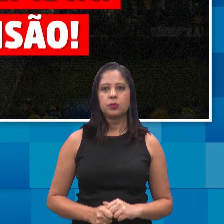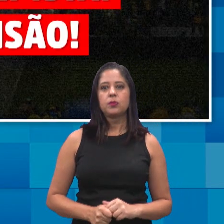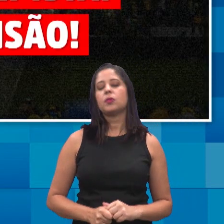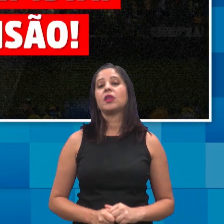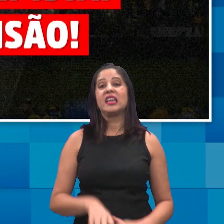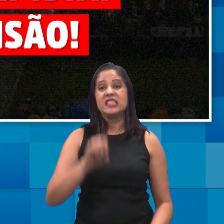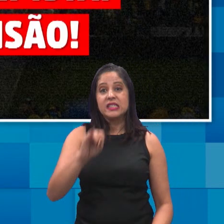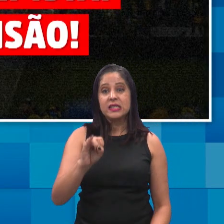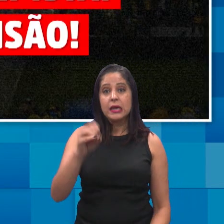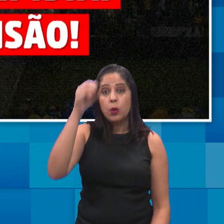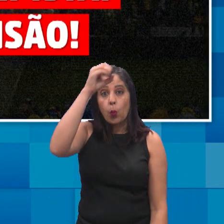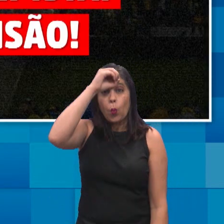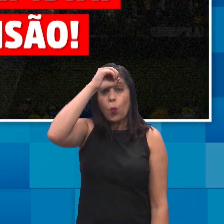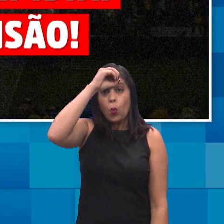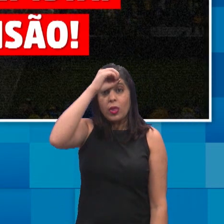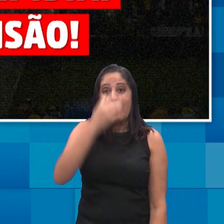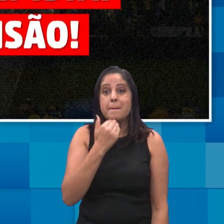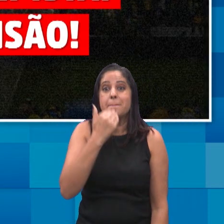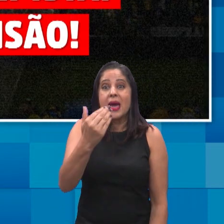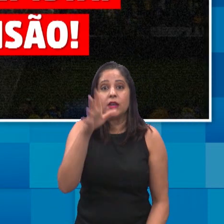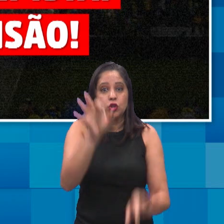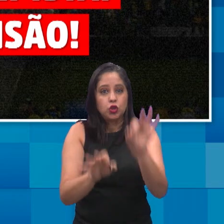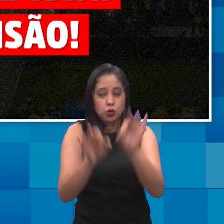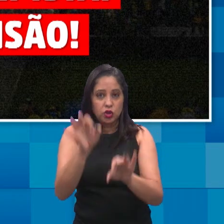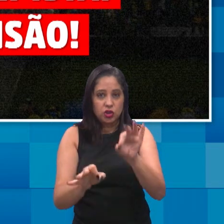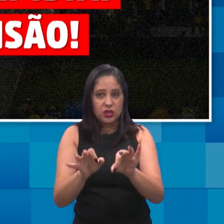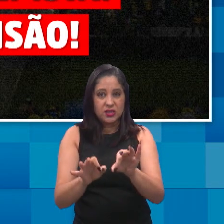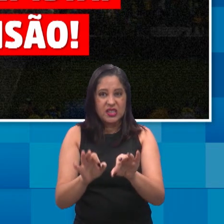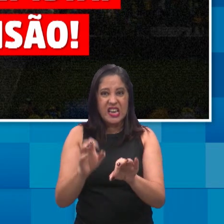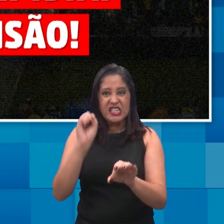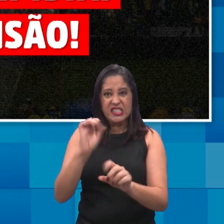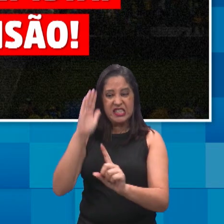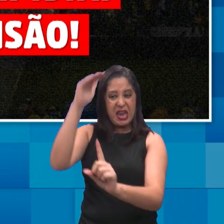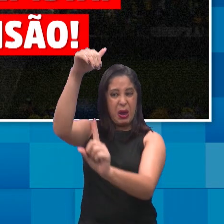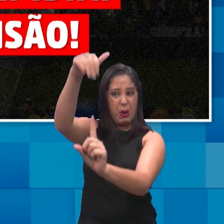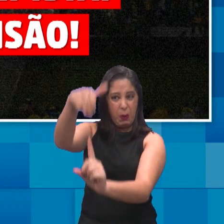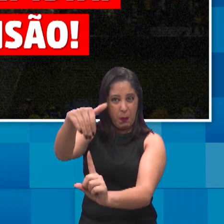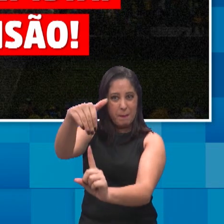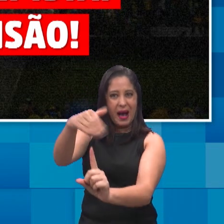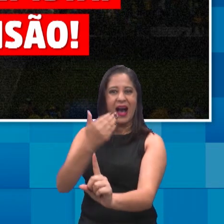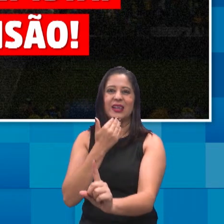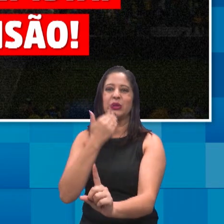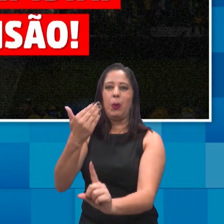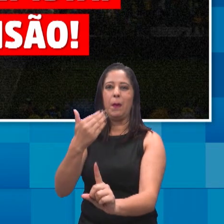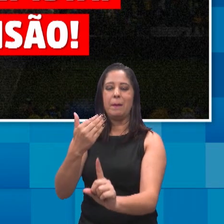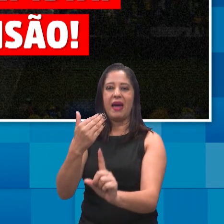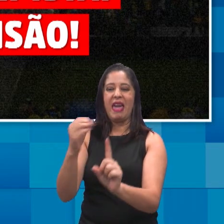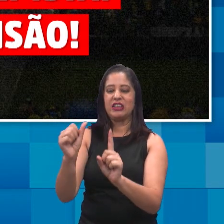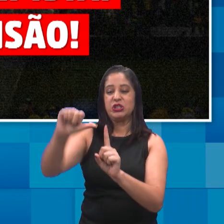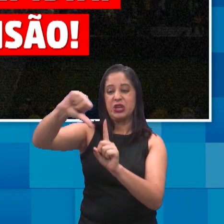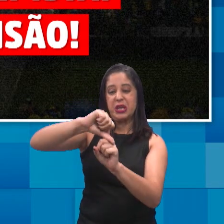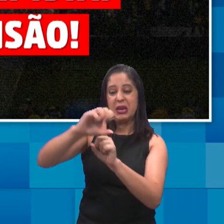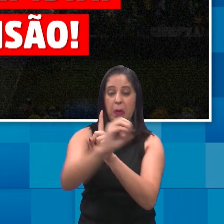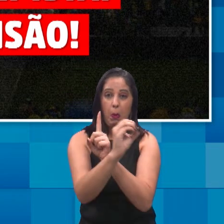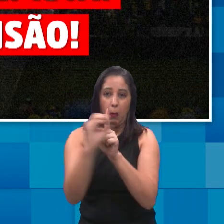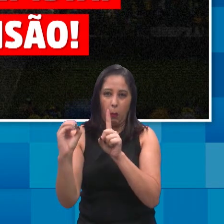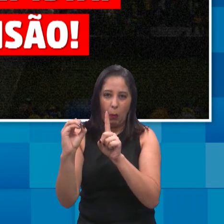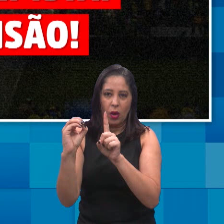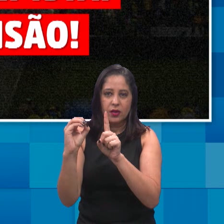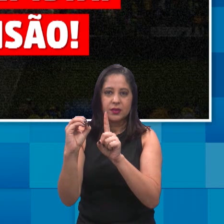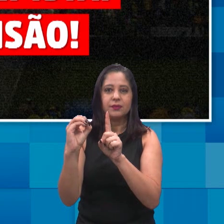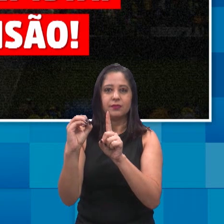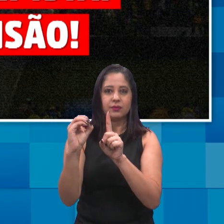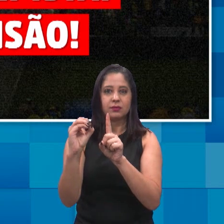inocente pede justiça. Quem é culpado pede anistia para os seus crimes.